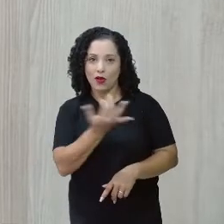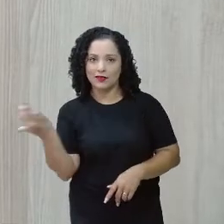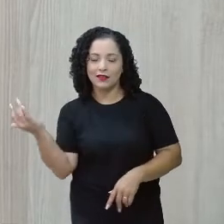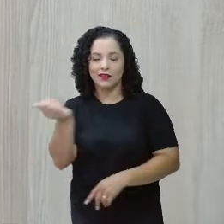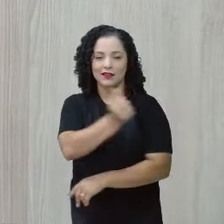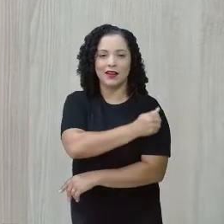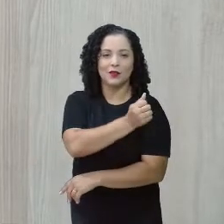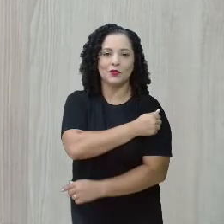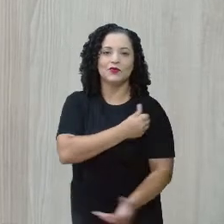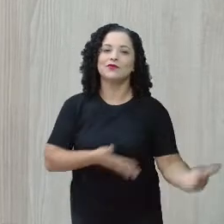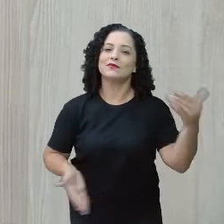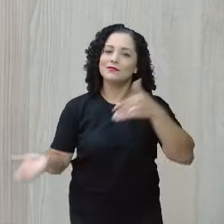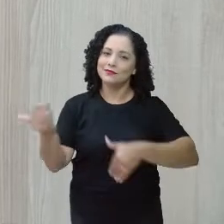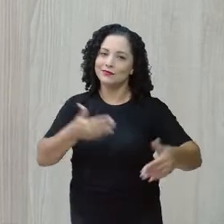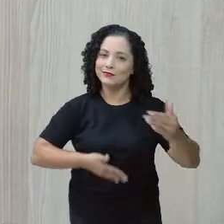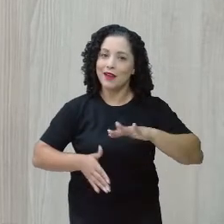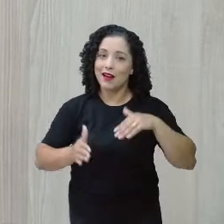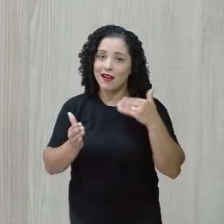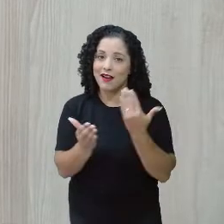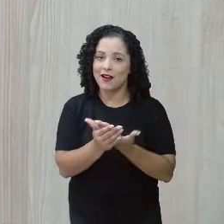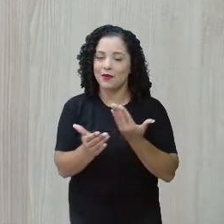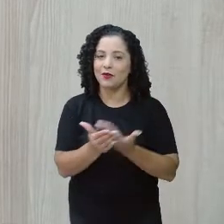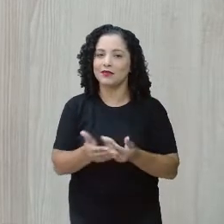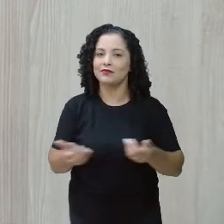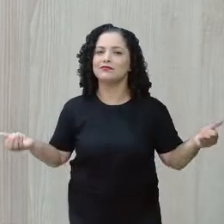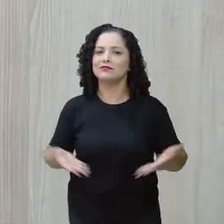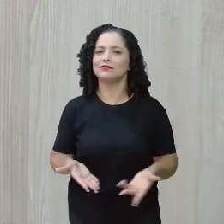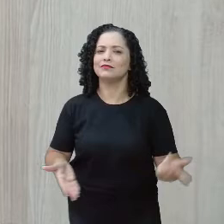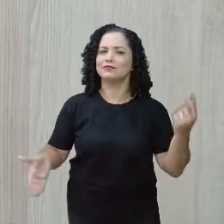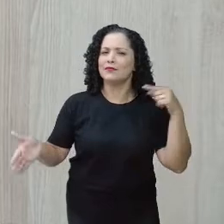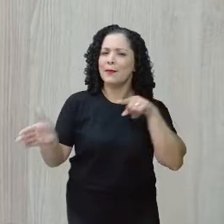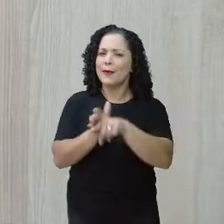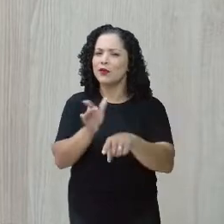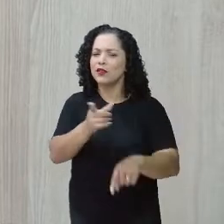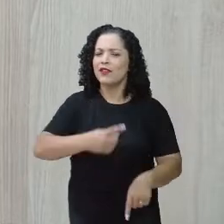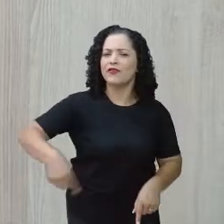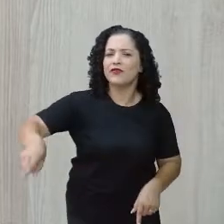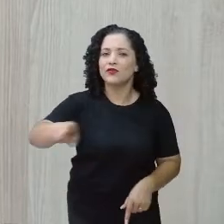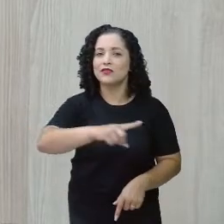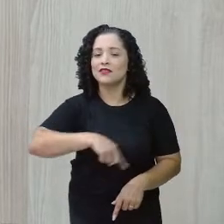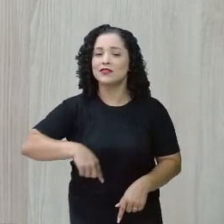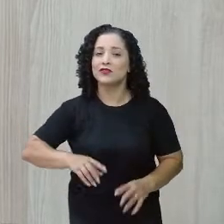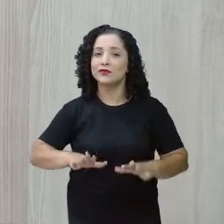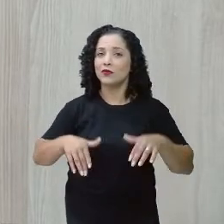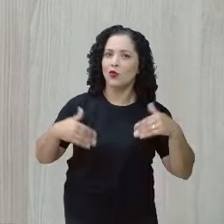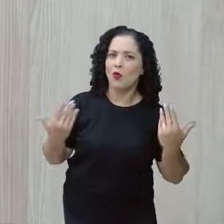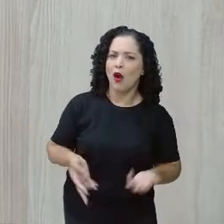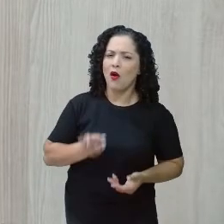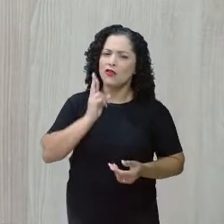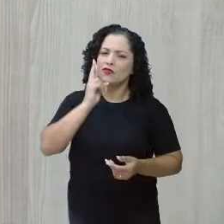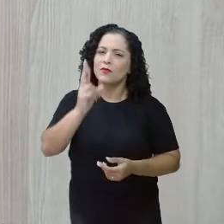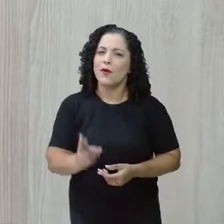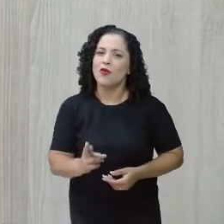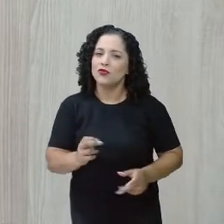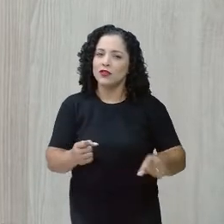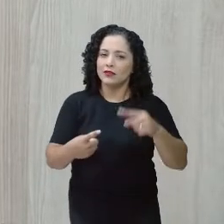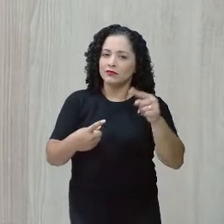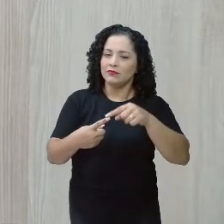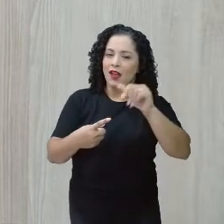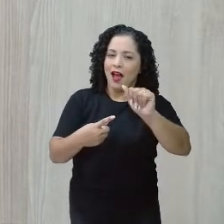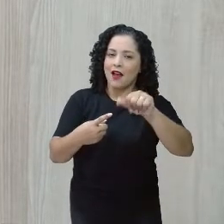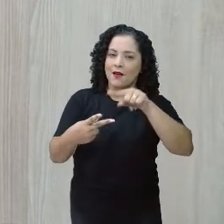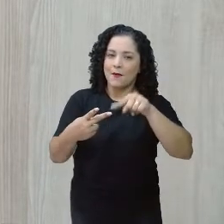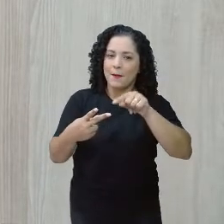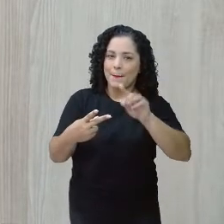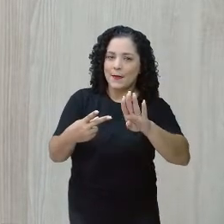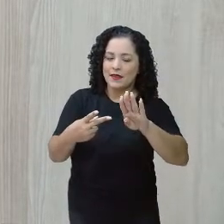assim, cedinho da nossa aula. E aqui eu perguntei, e aí, pessoal, como é que está? Que resposta vocês acham que é? Se achar que o